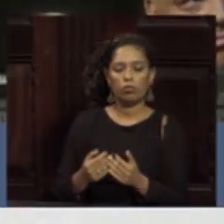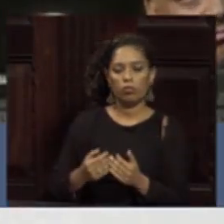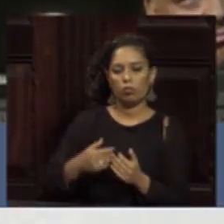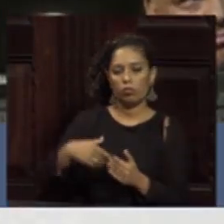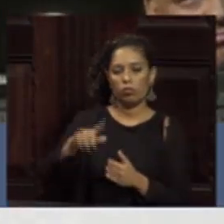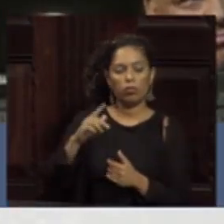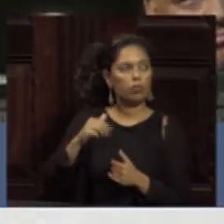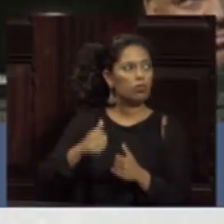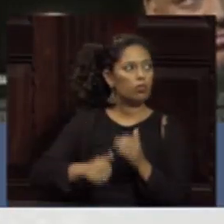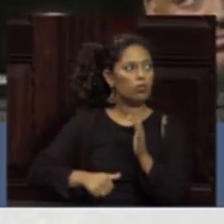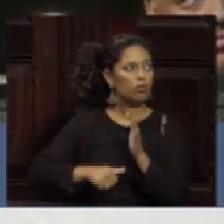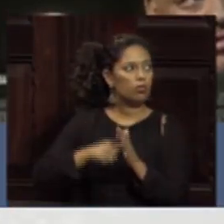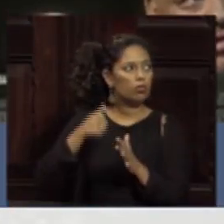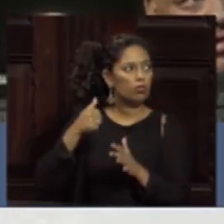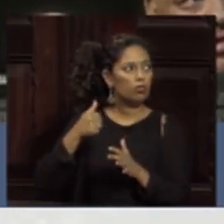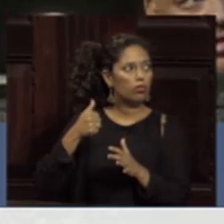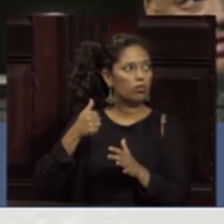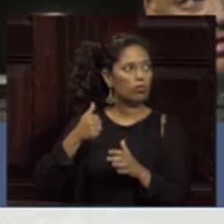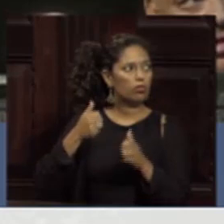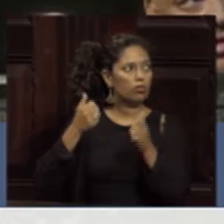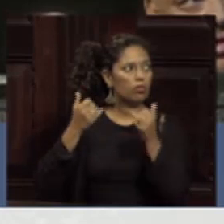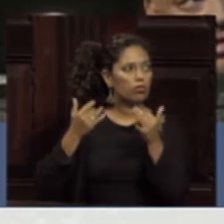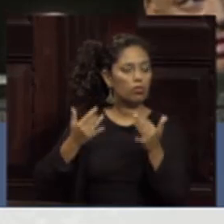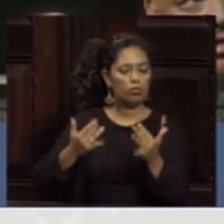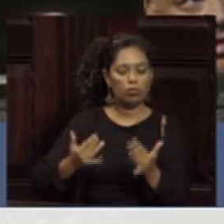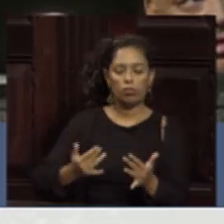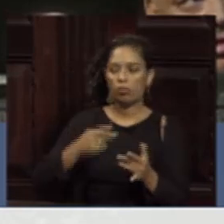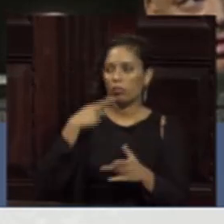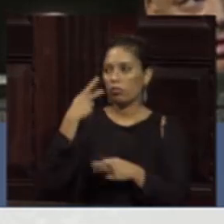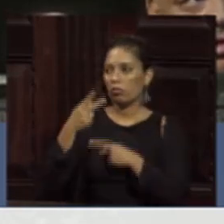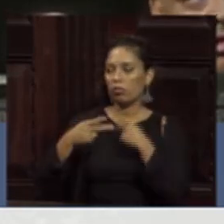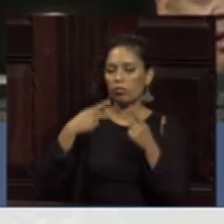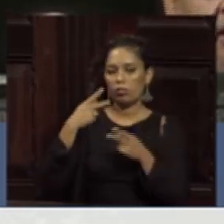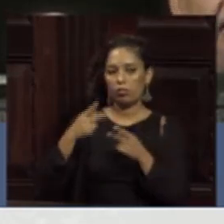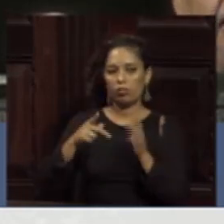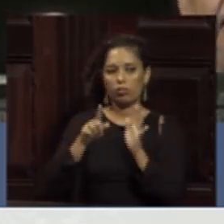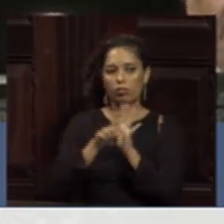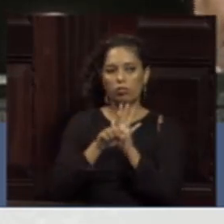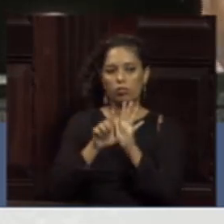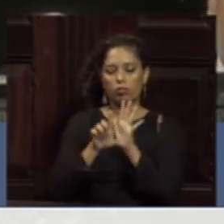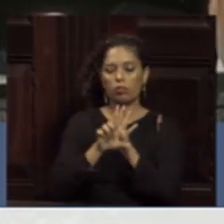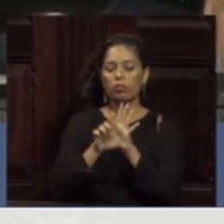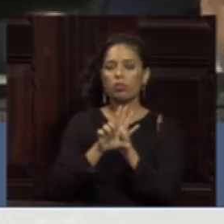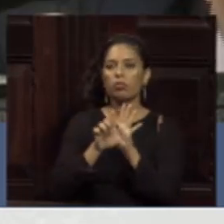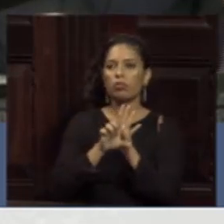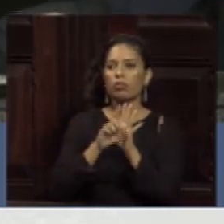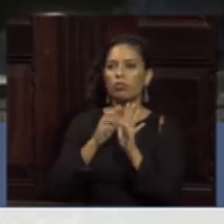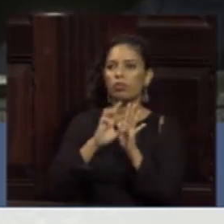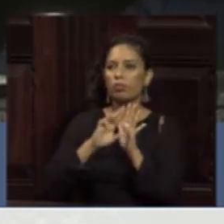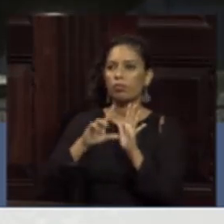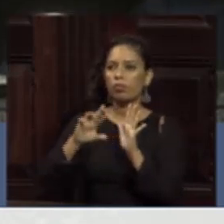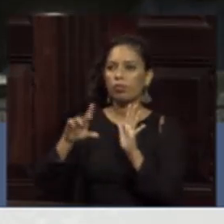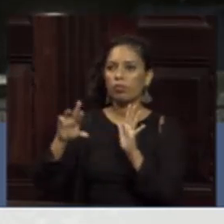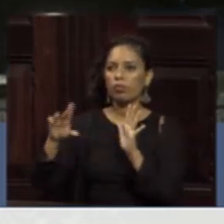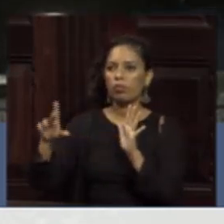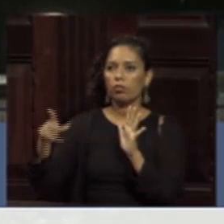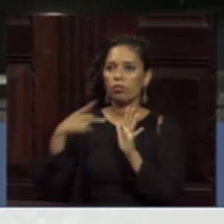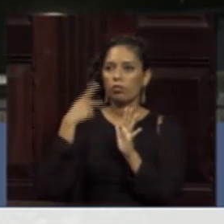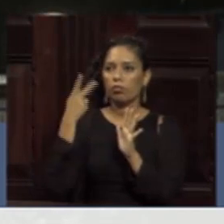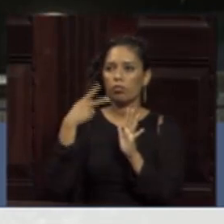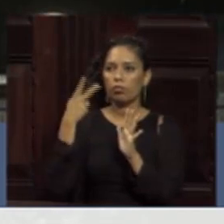discussão, projeto de lei 2646-2005, autoria do deputado André do PV, que estabelece o Sistema Estadual de Unidade de Conservação da Natureza, SEUC.